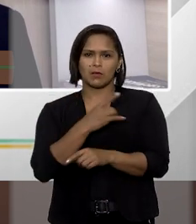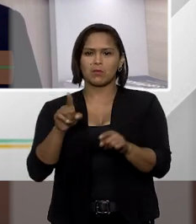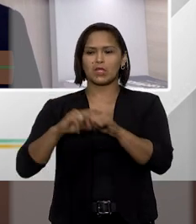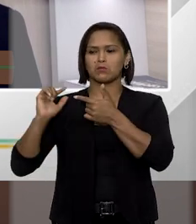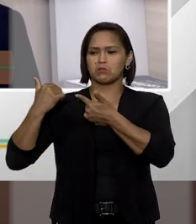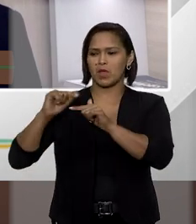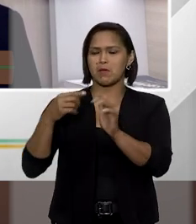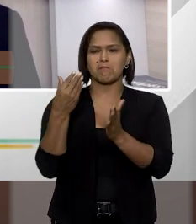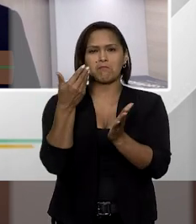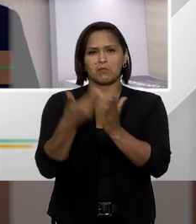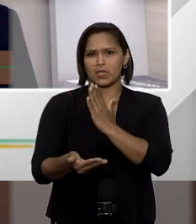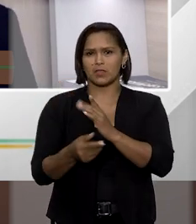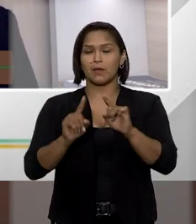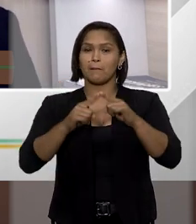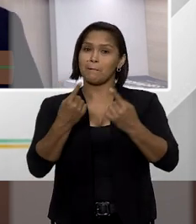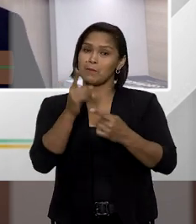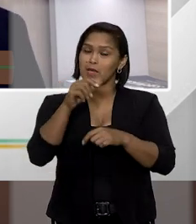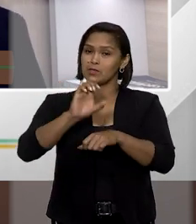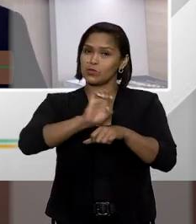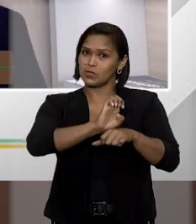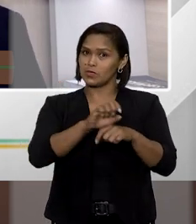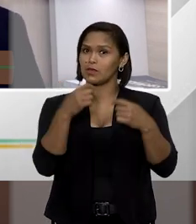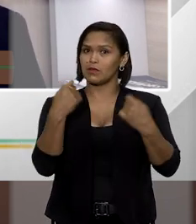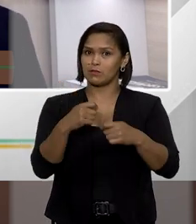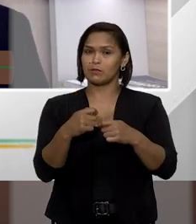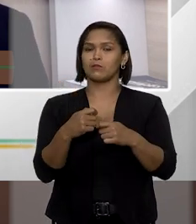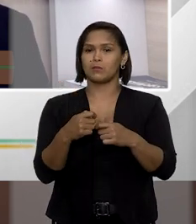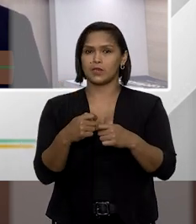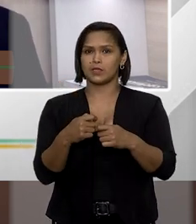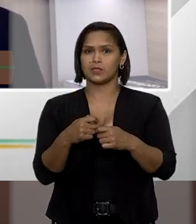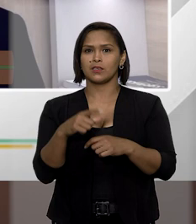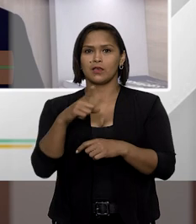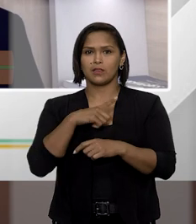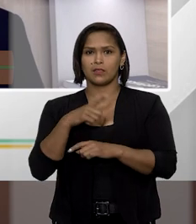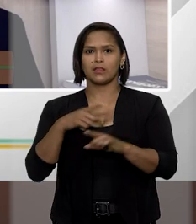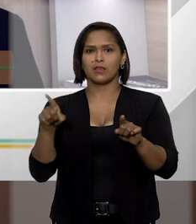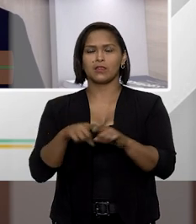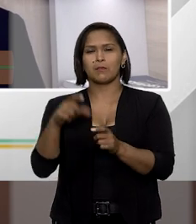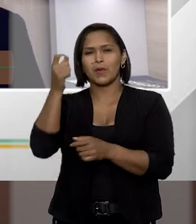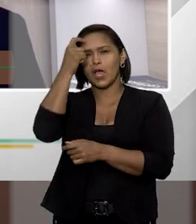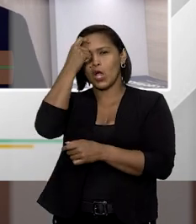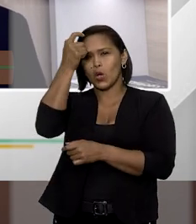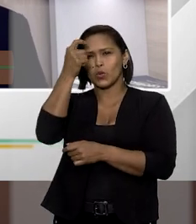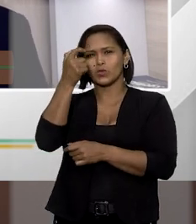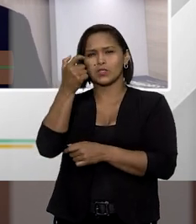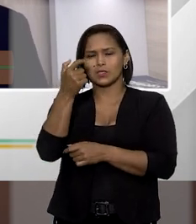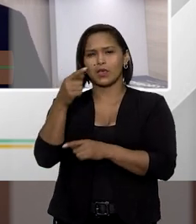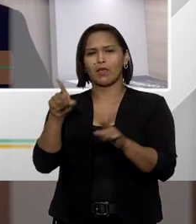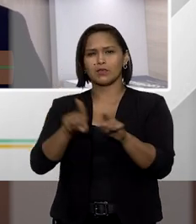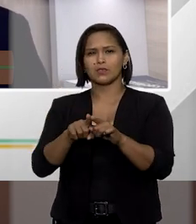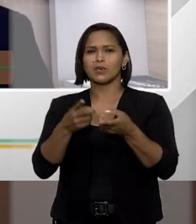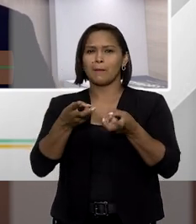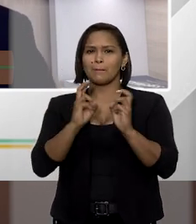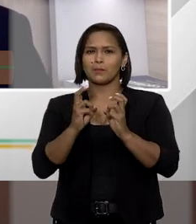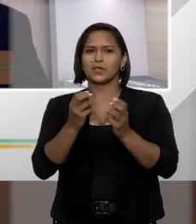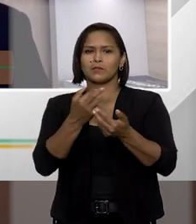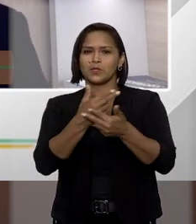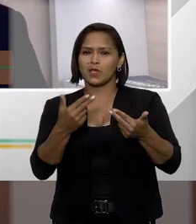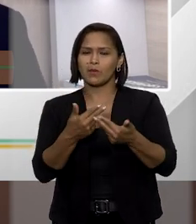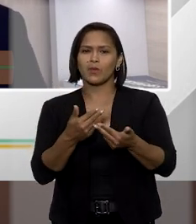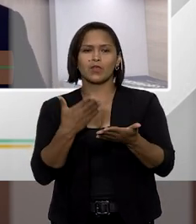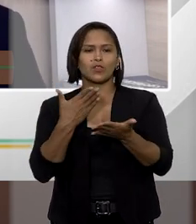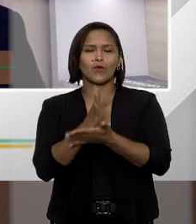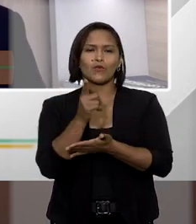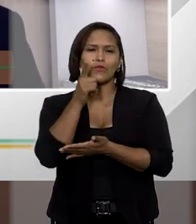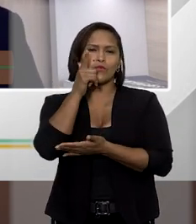seus bens. Porém, o Estado precisa ter também a consciência e a humildade que muitas vezes não